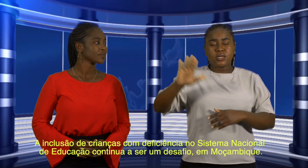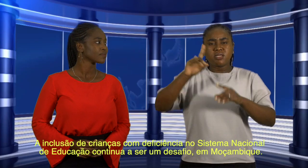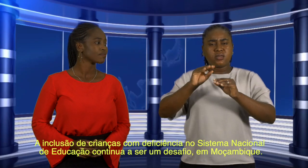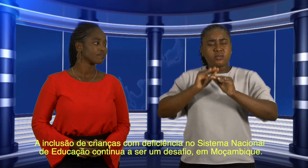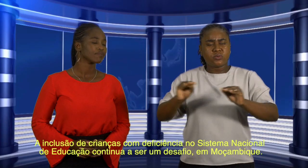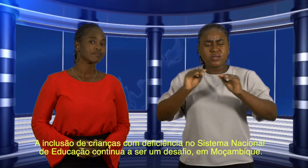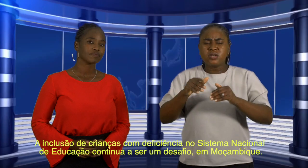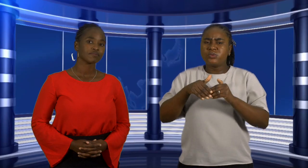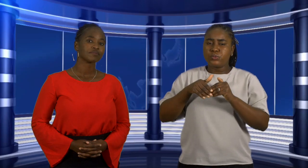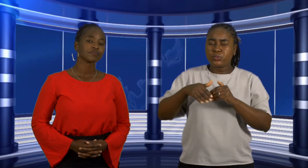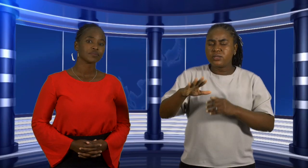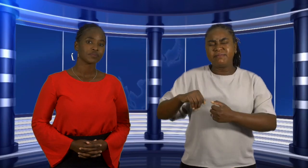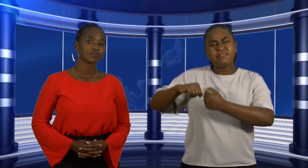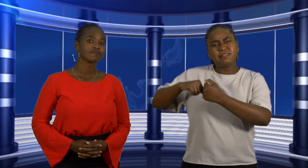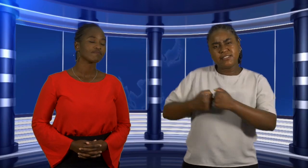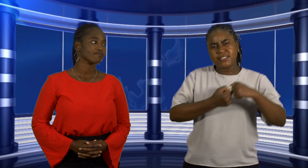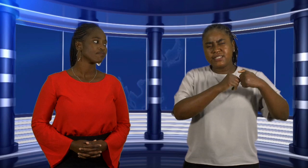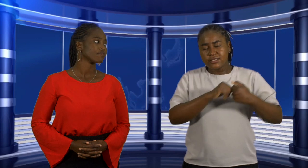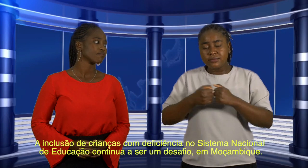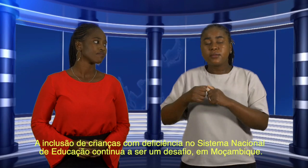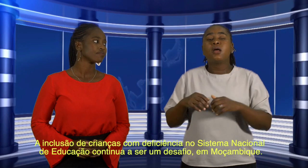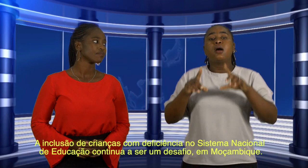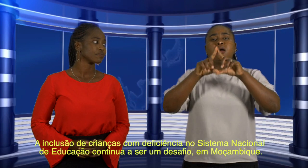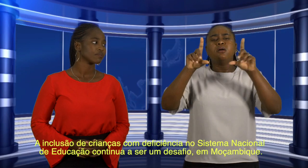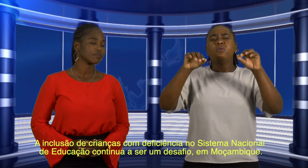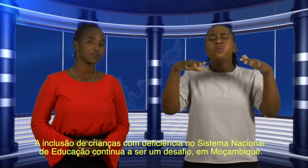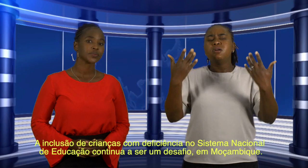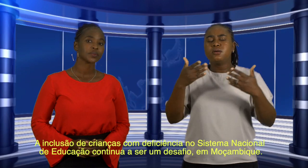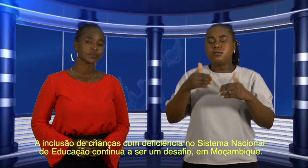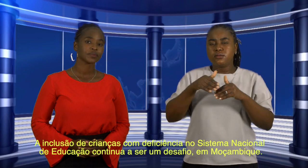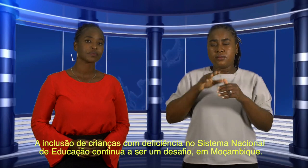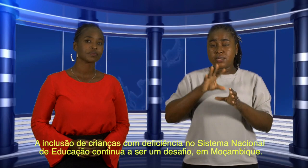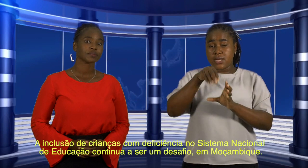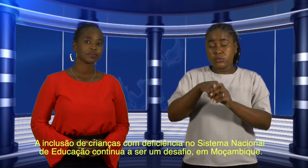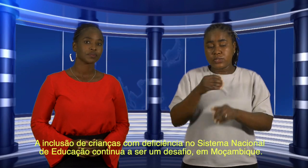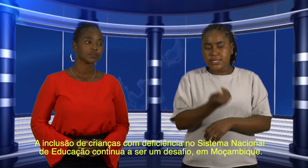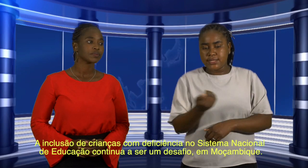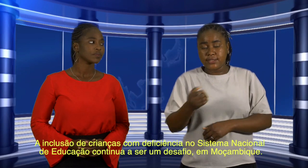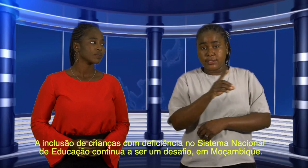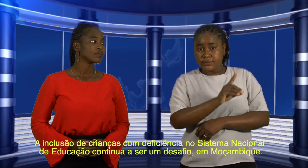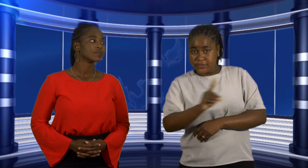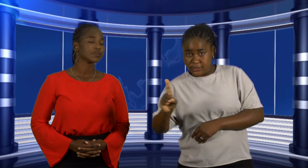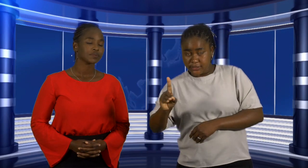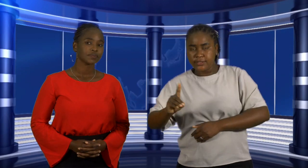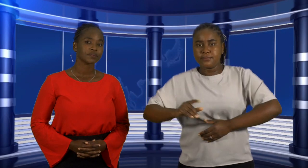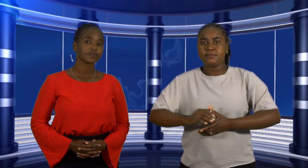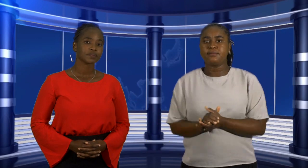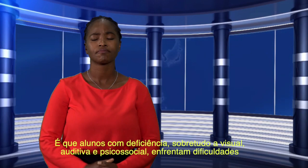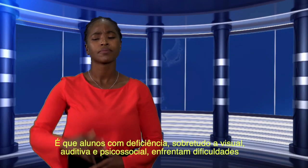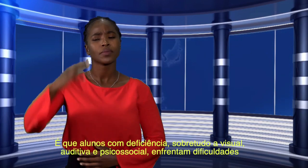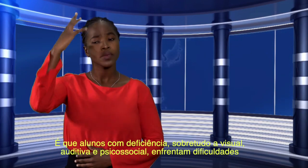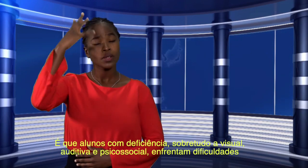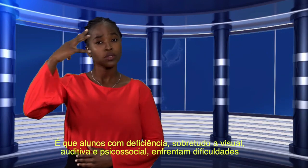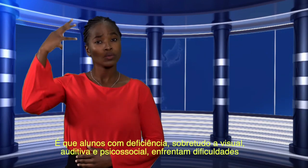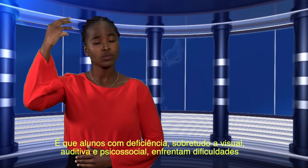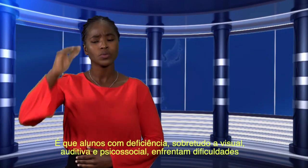A inclusão de crianças com deficiência no Sistema Nacional de Educação continua a ser um desafio em Moçambique. É